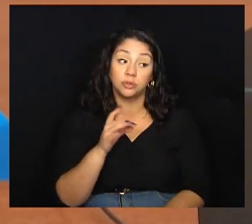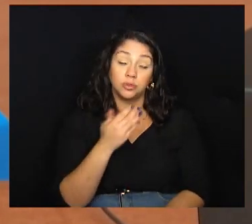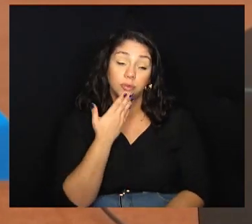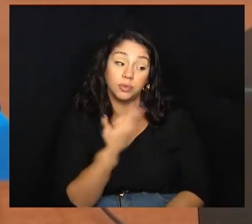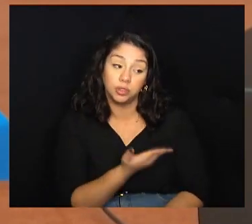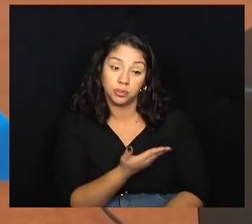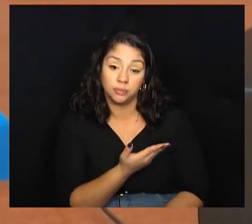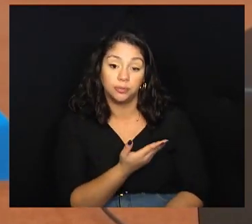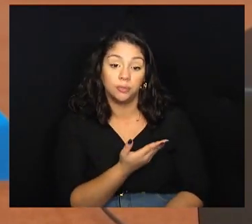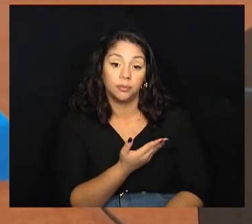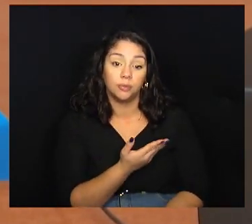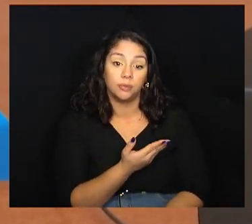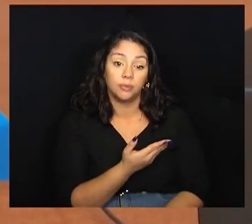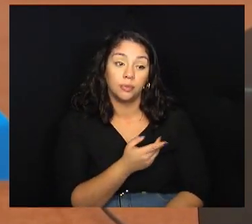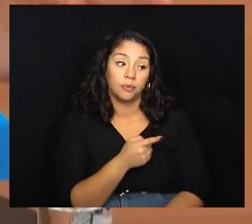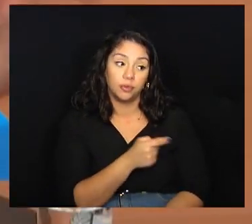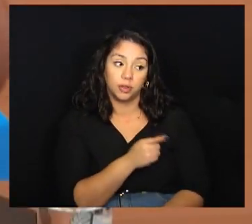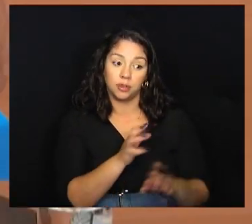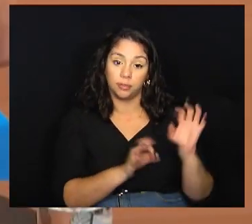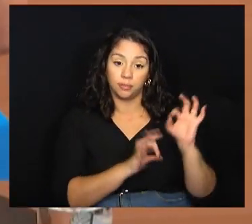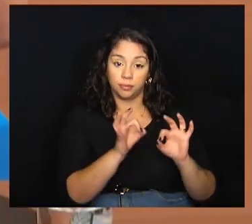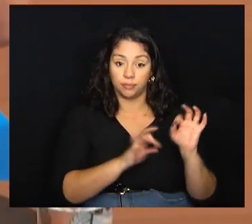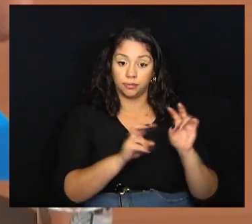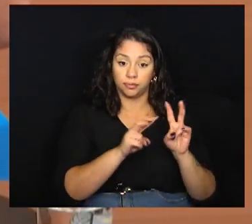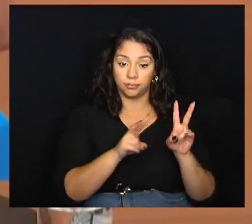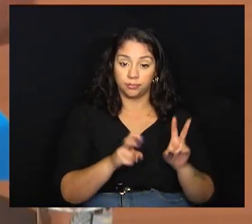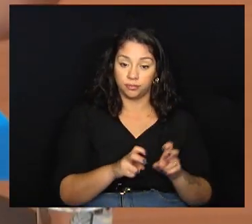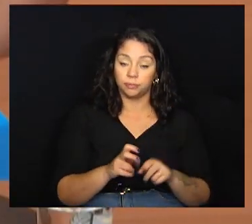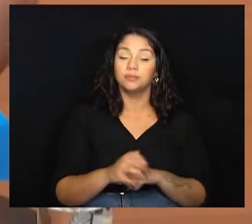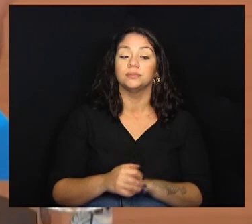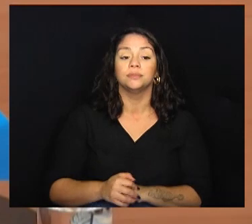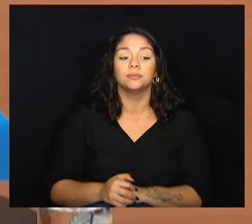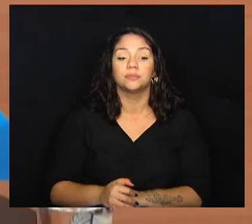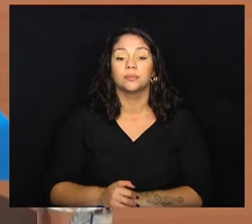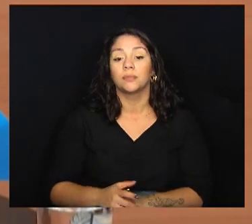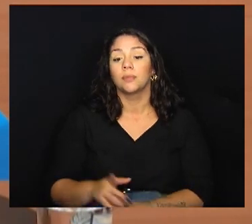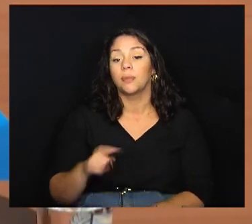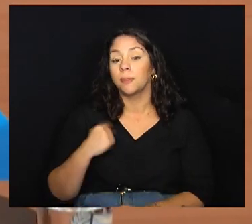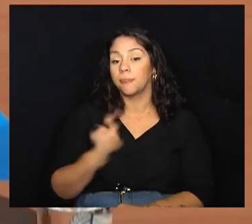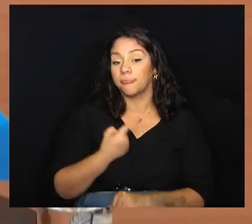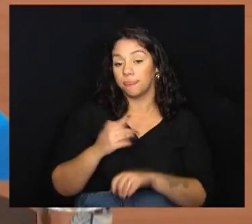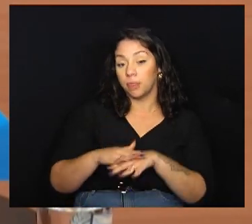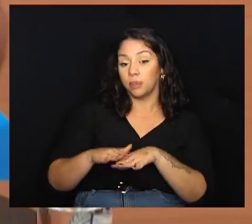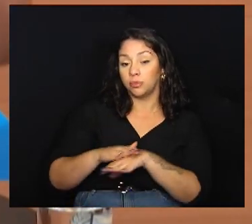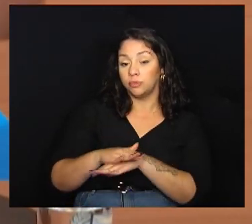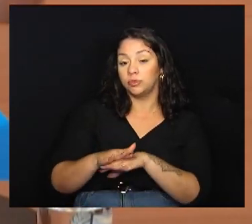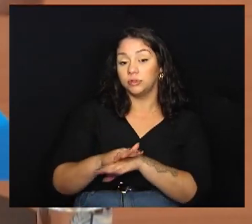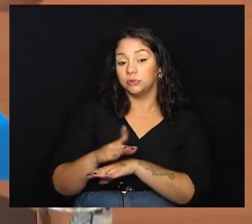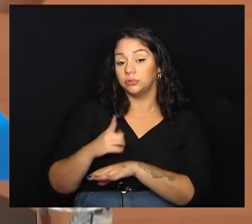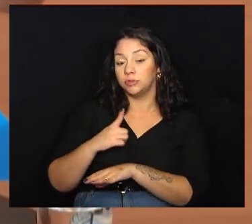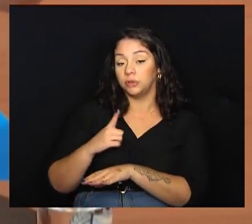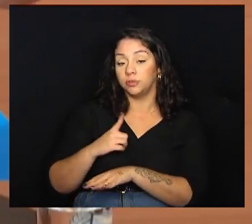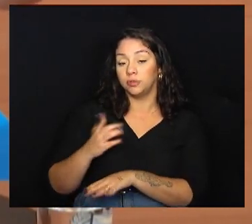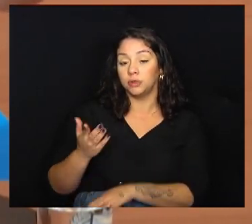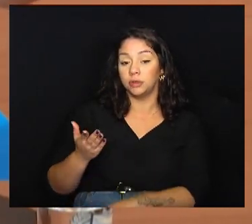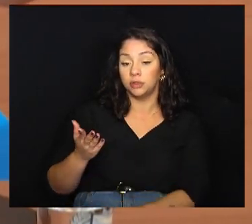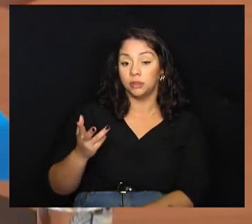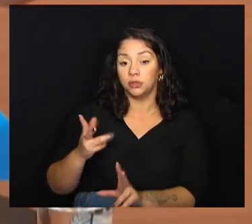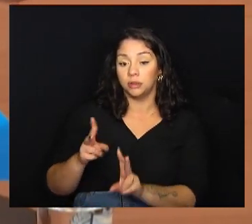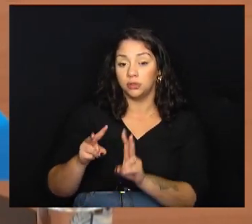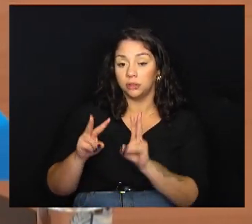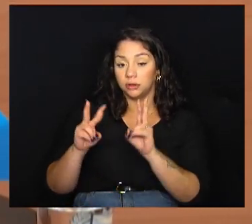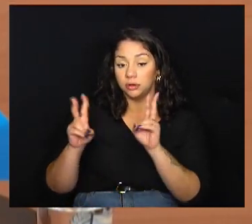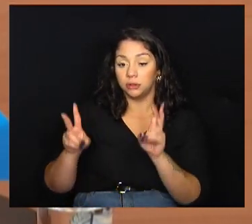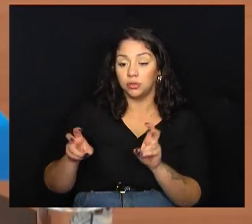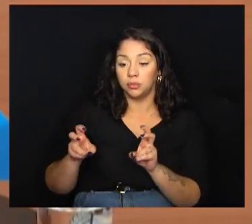que o senhor toque, então, esse assunto. Uma conversa que nós fazíamos há pouco aqui no que diz respeito a